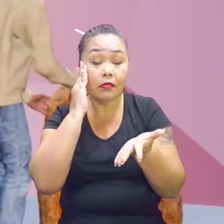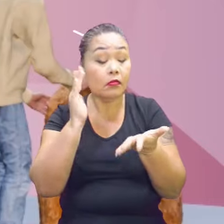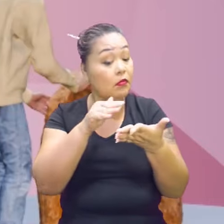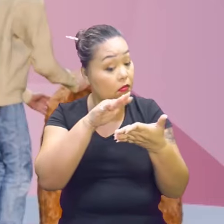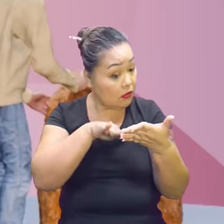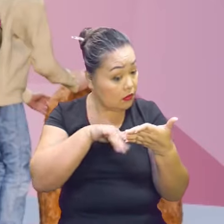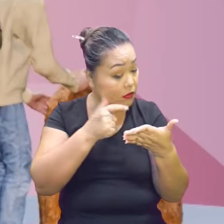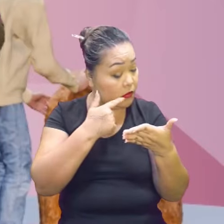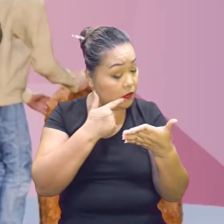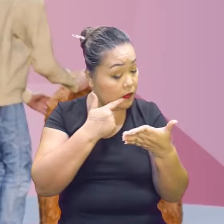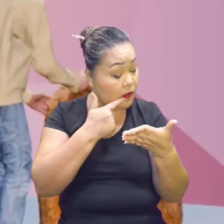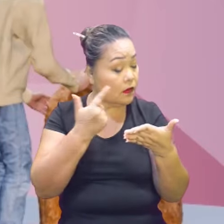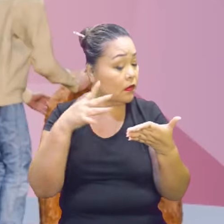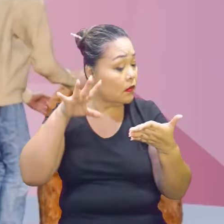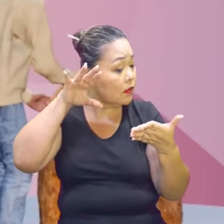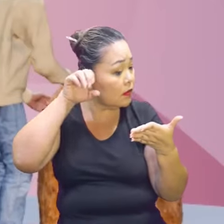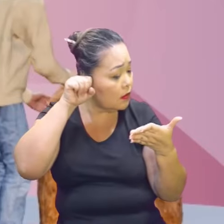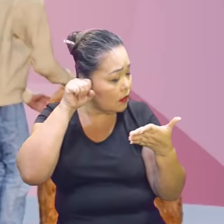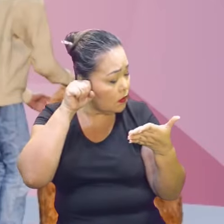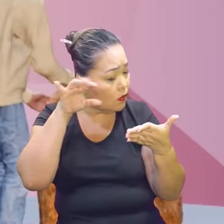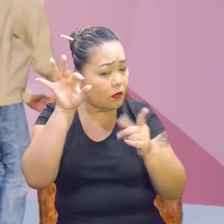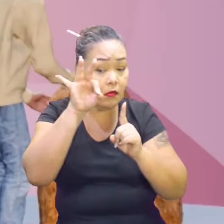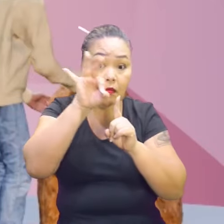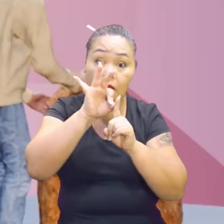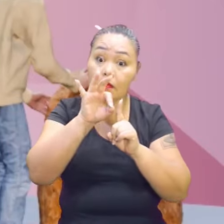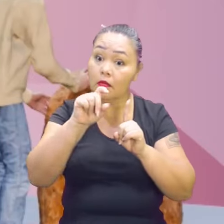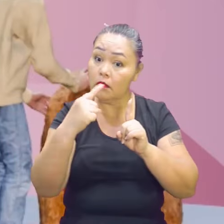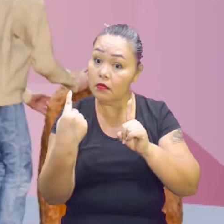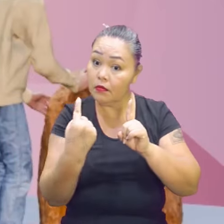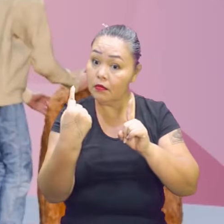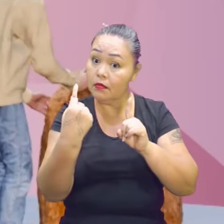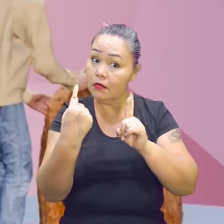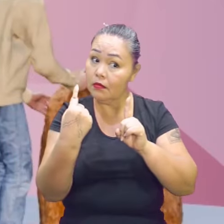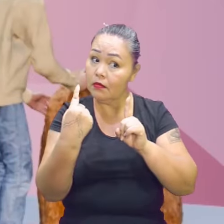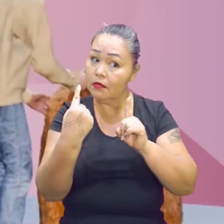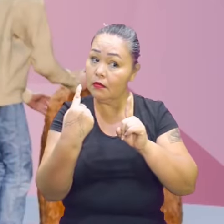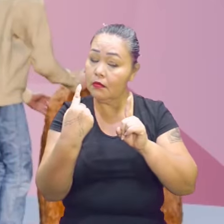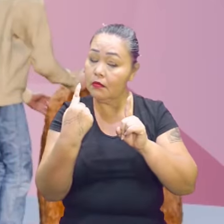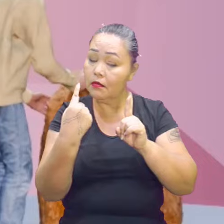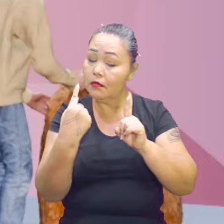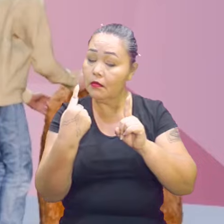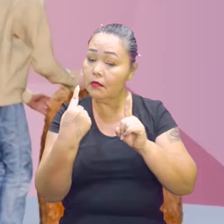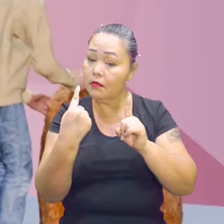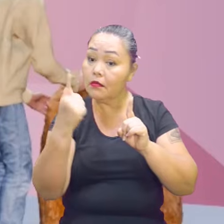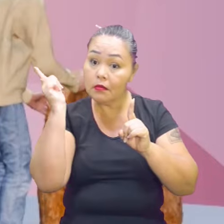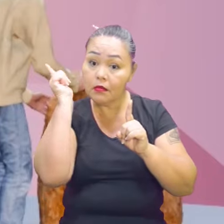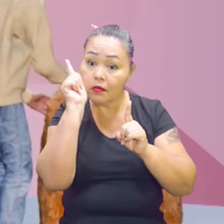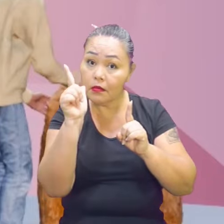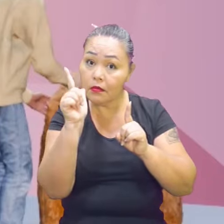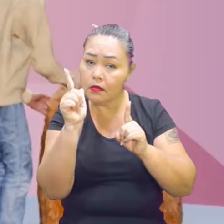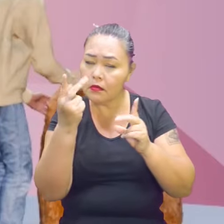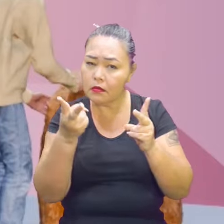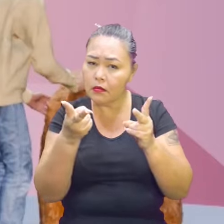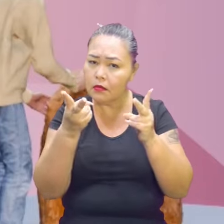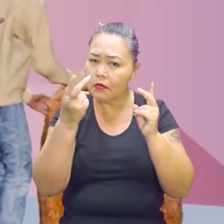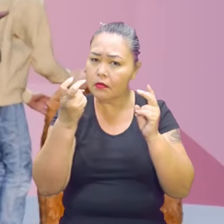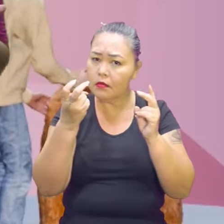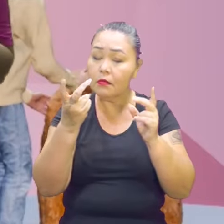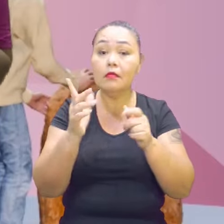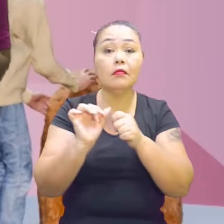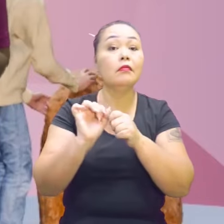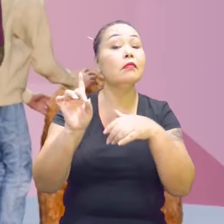recado, mas quando eu ouço as mariposas, vejam aí, conseguem perceber?